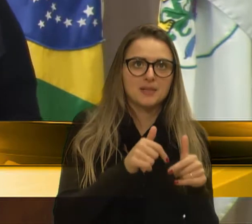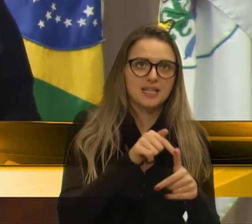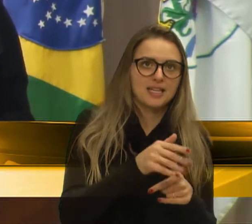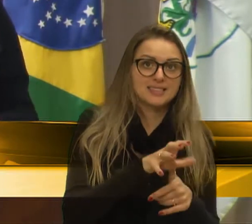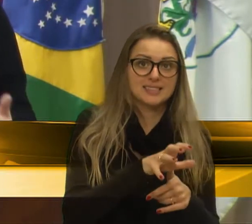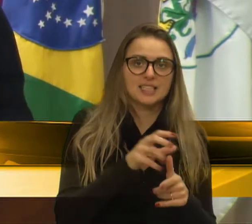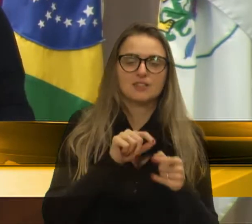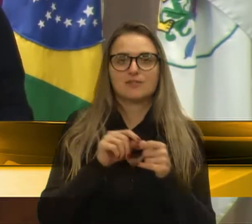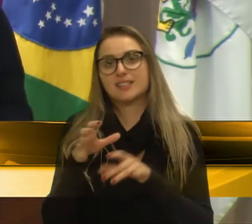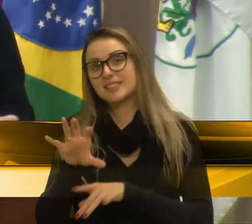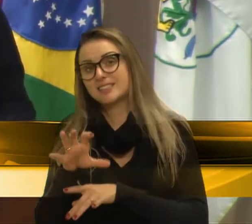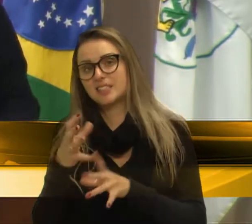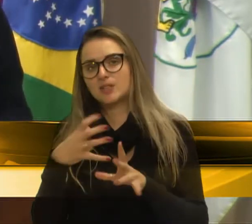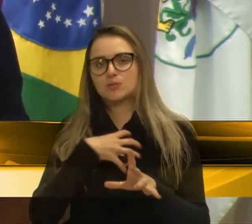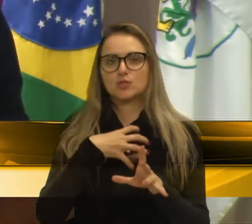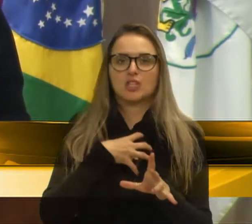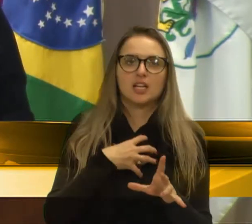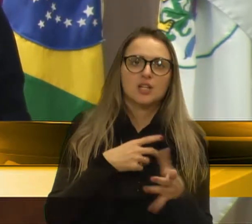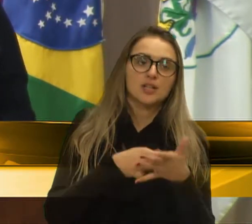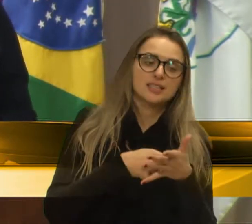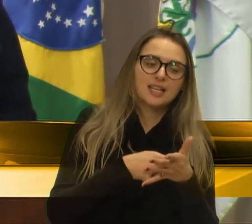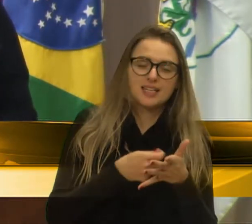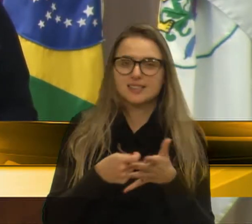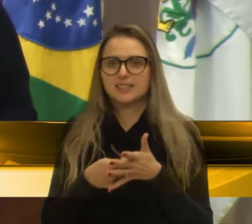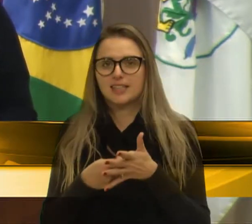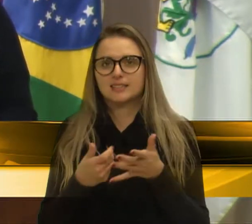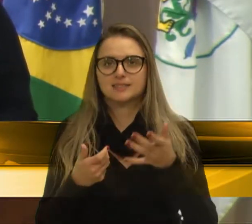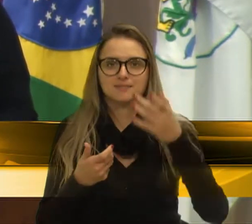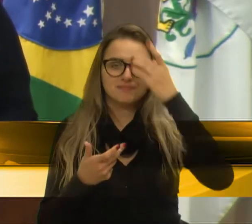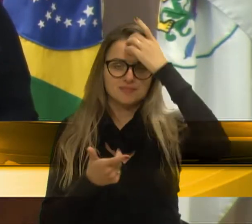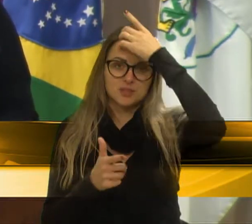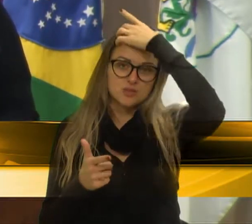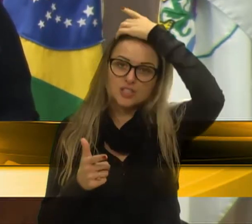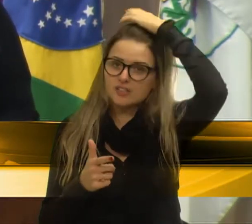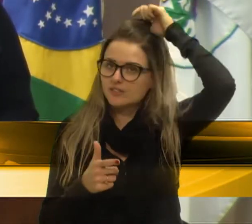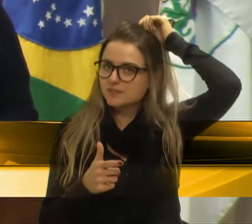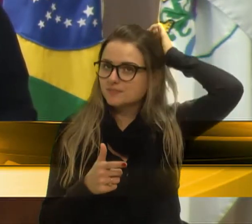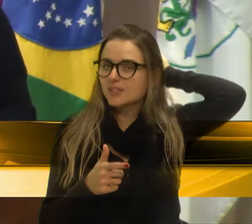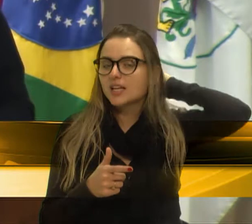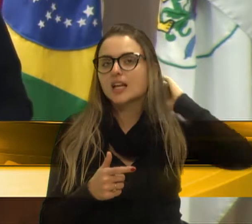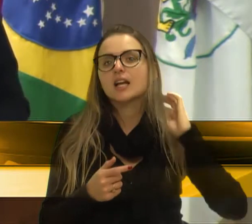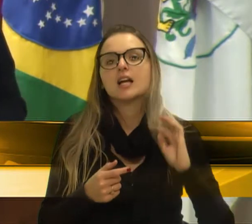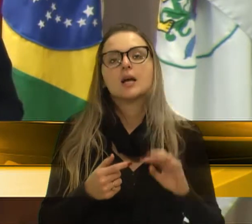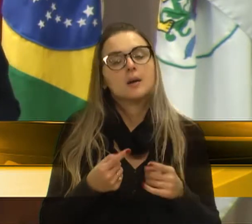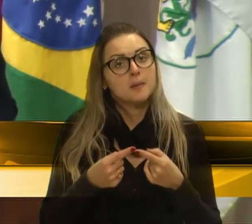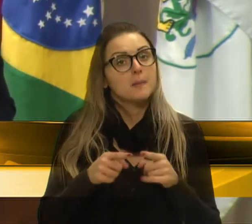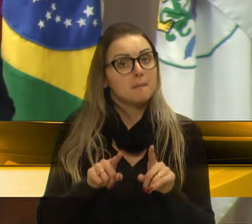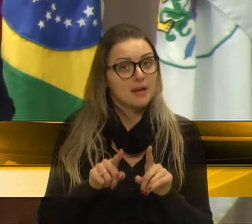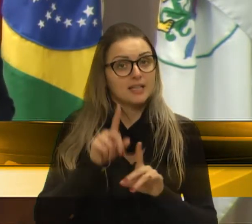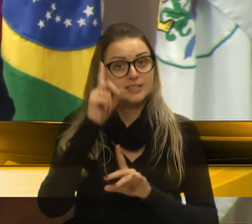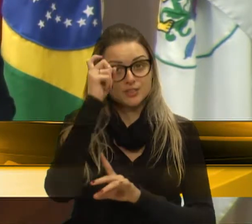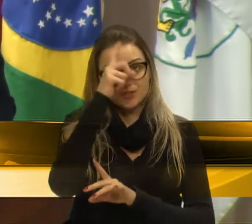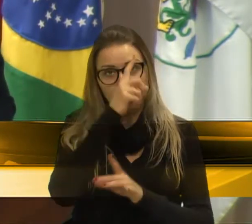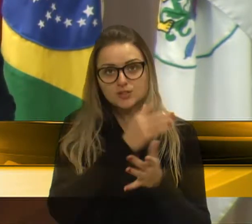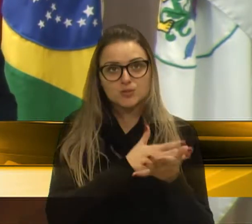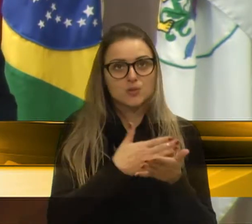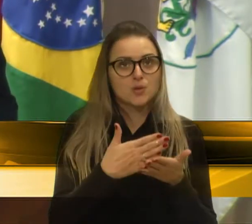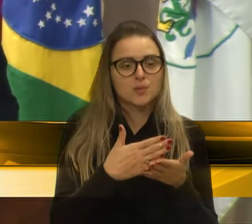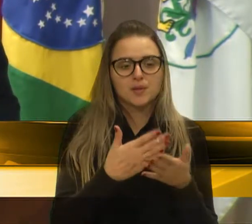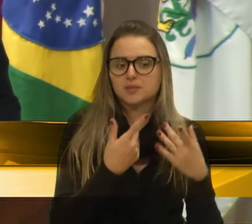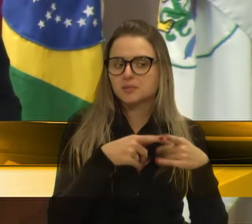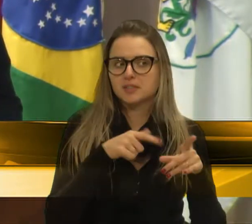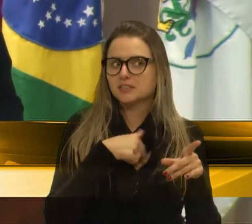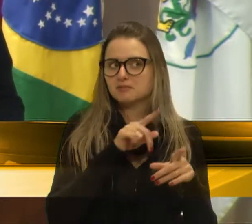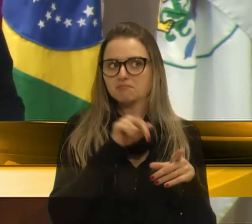lado, vamos fazer isso, vamos tentar aquilo. Mas, assim, pode ter sido difícil, mas eu não lembro desses